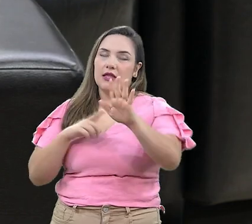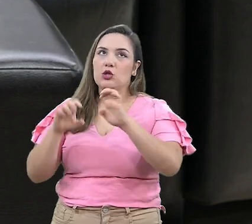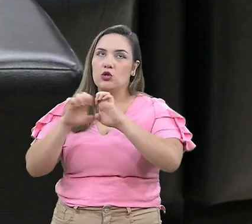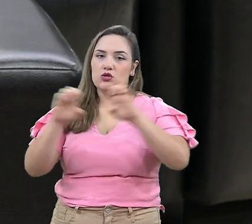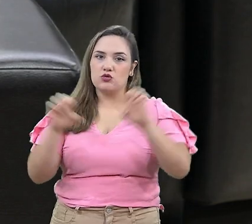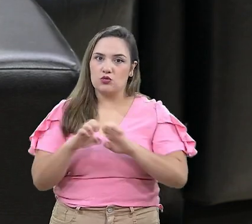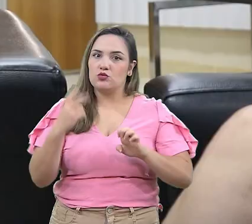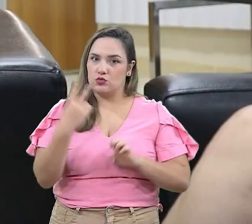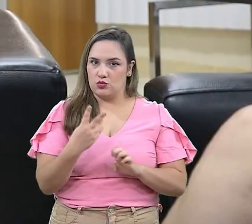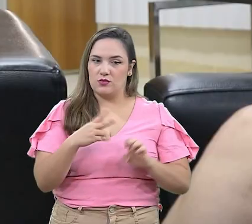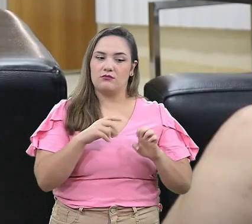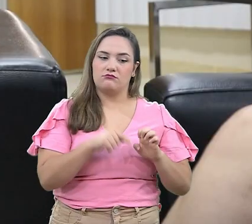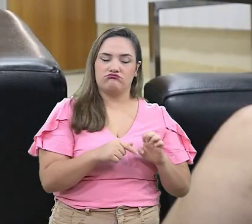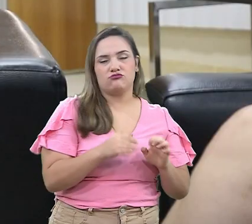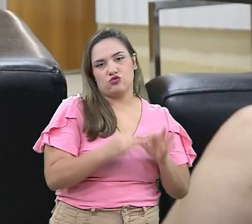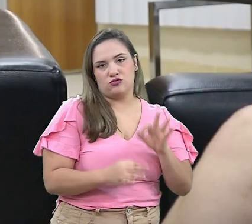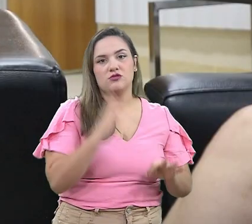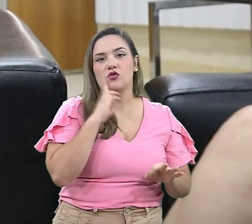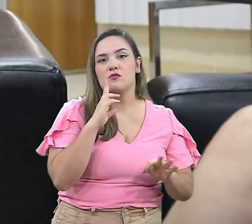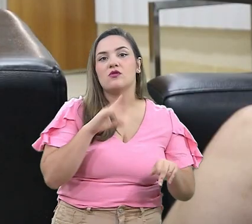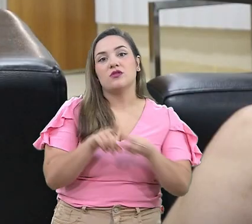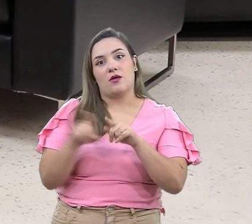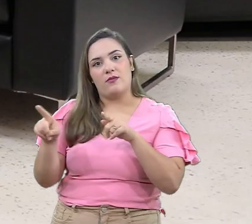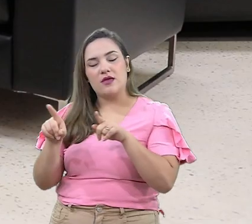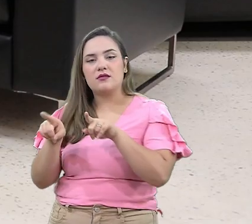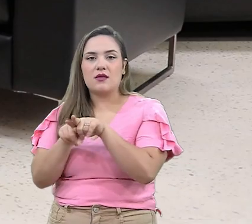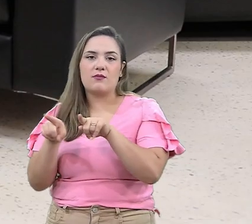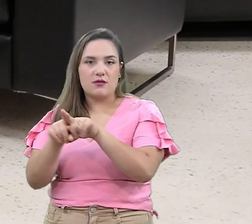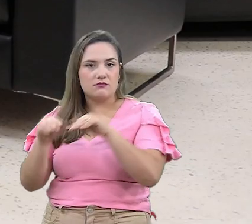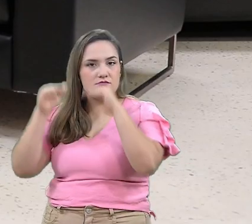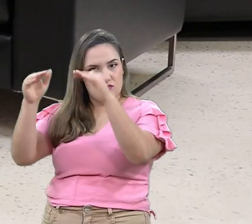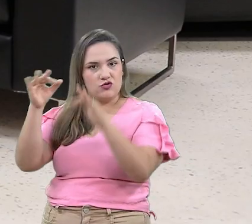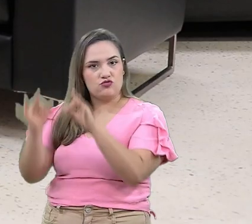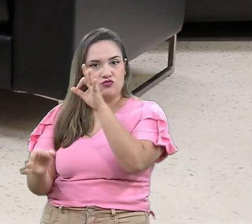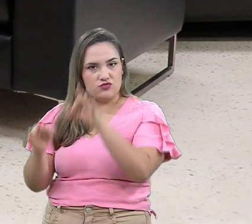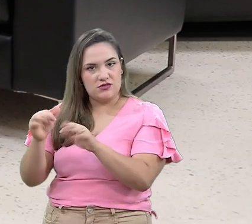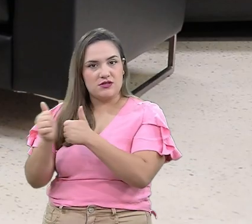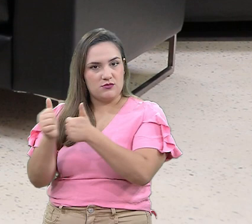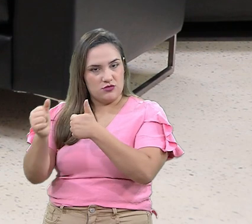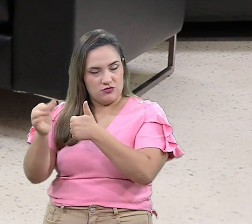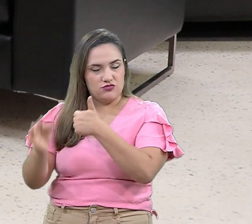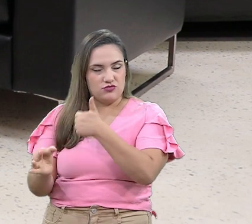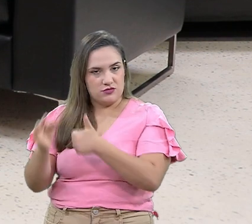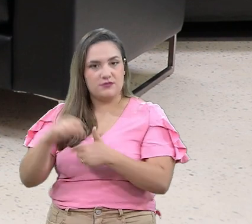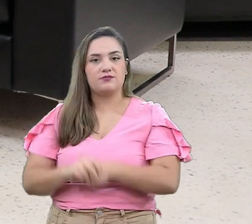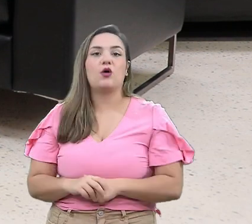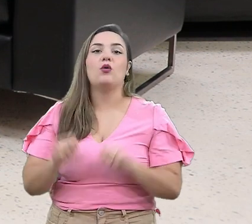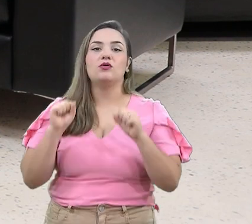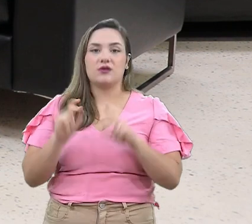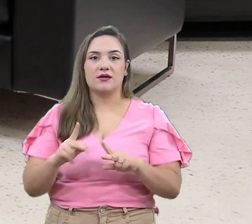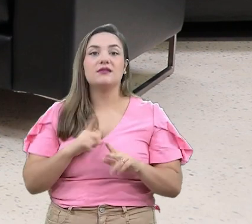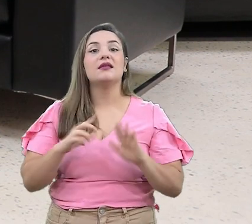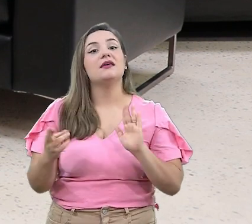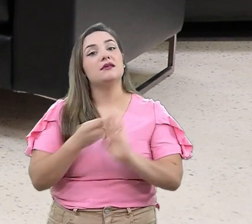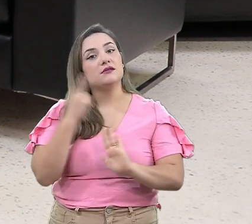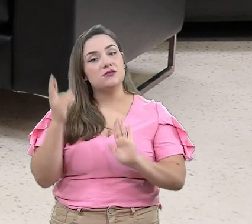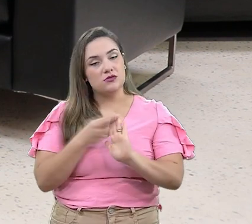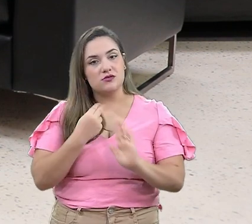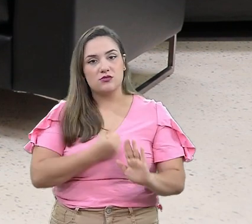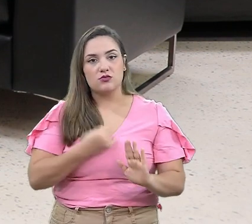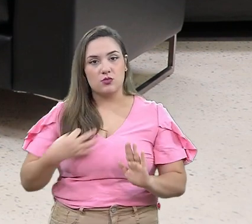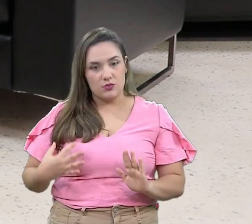em duas estruturas. Quanto à definição do conceito de assédio moral, ela vem expressamente prevista